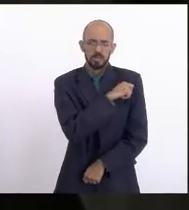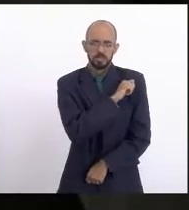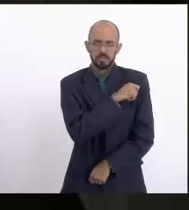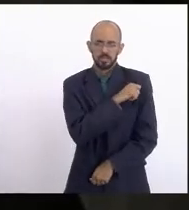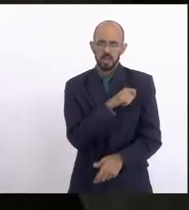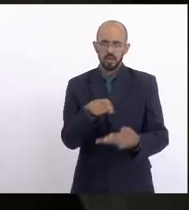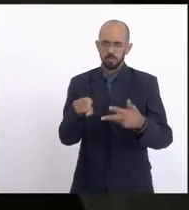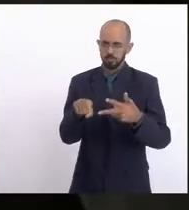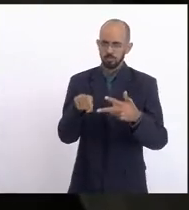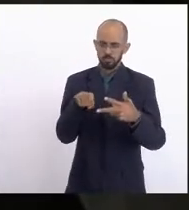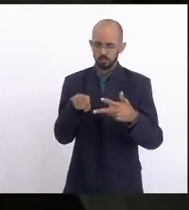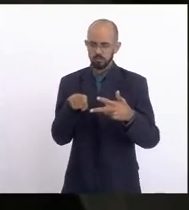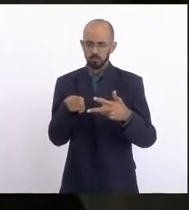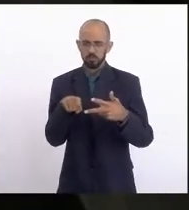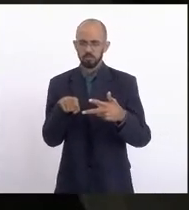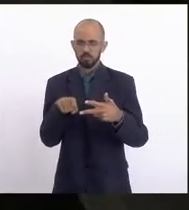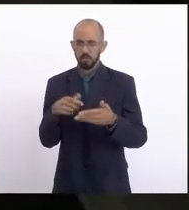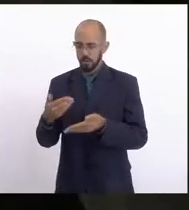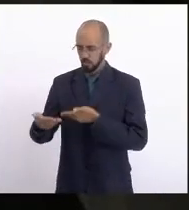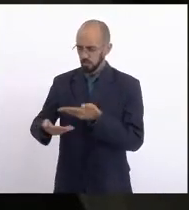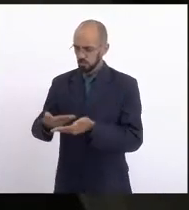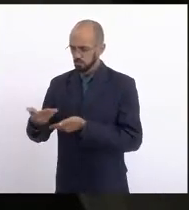Executivo, mediar